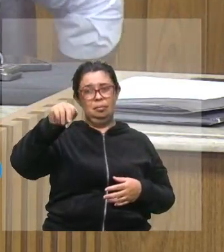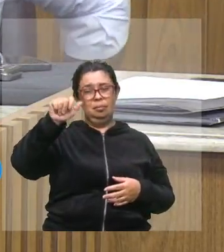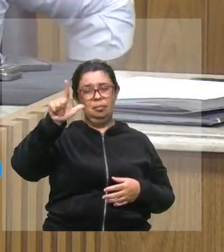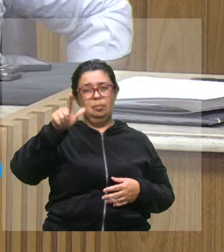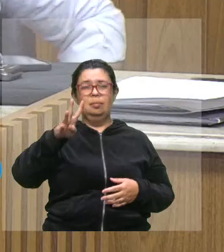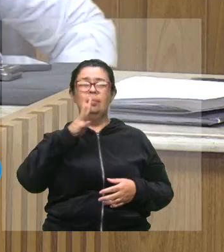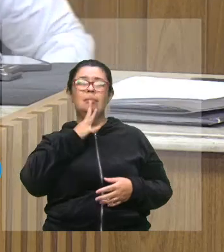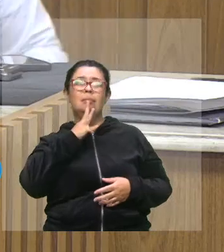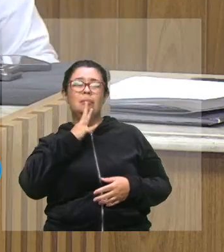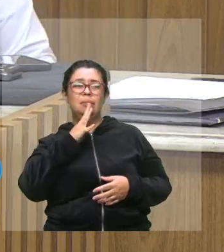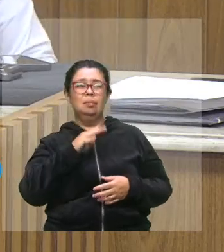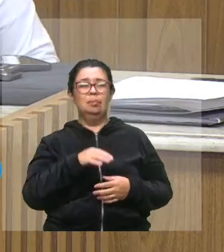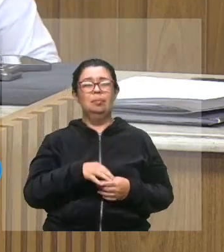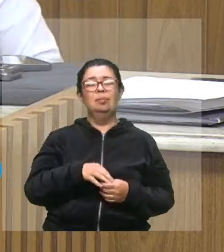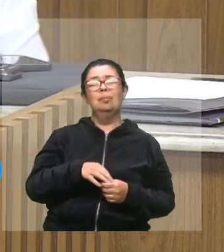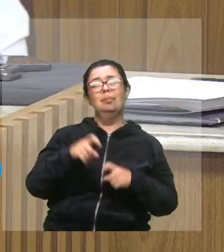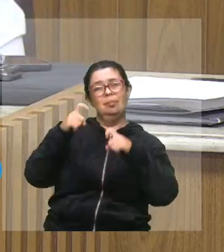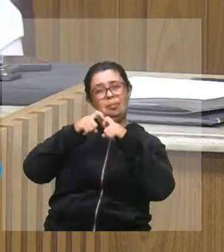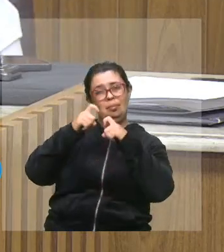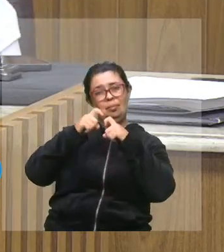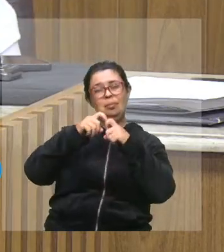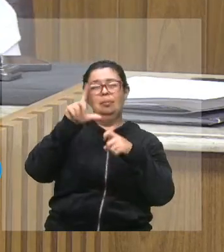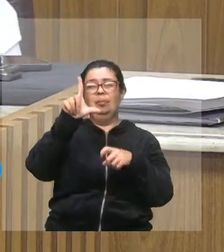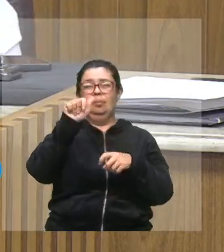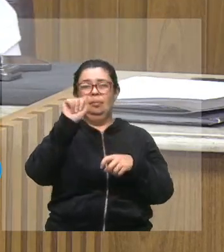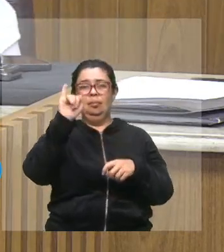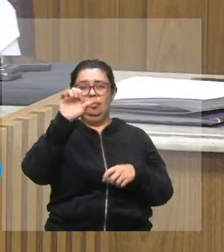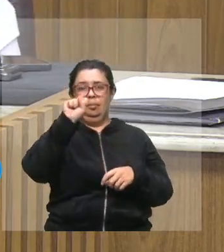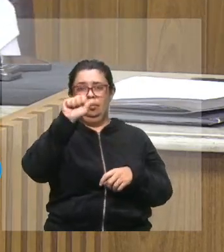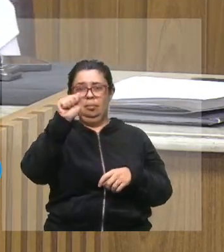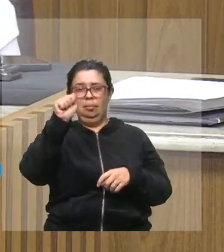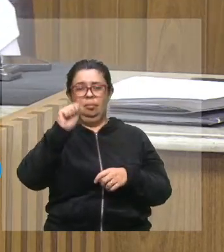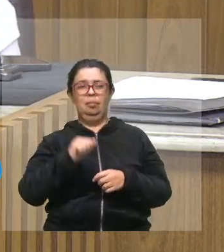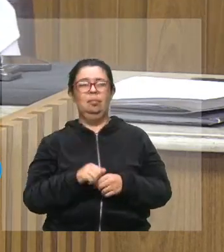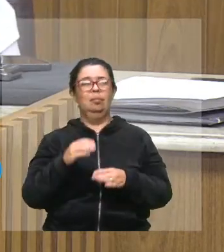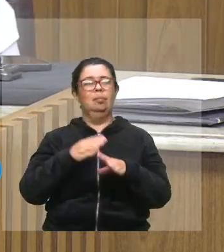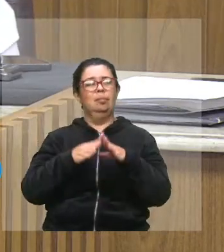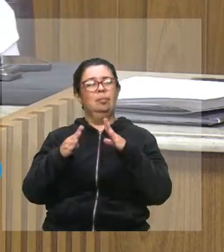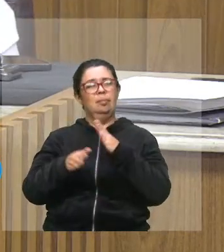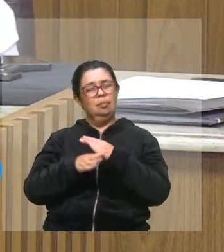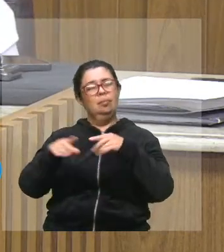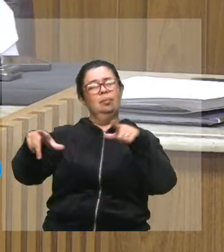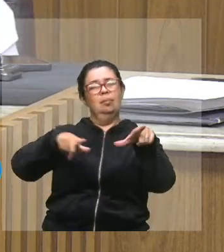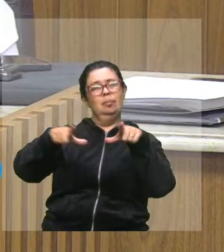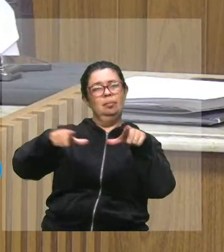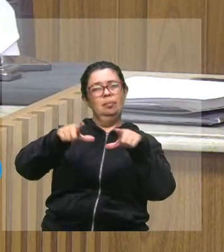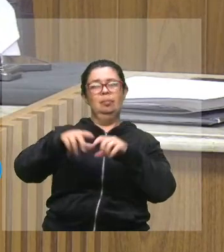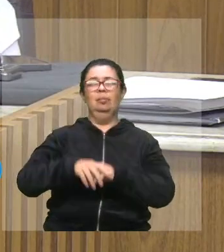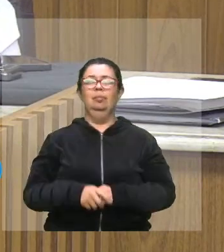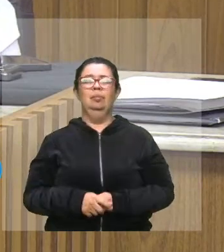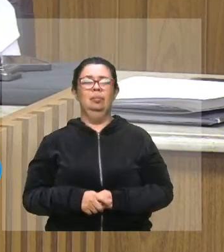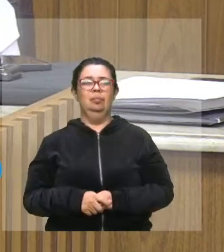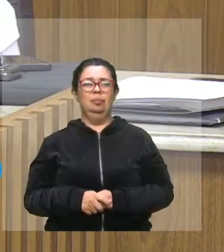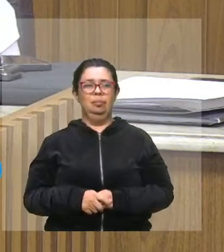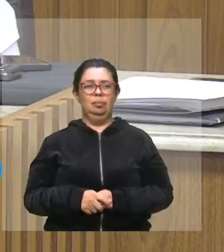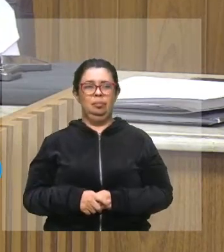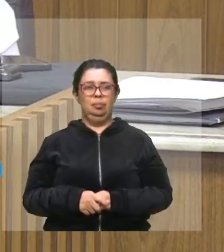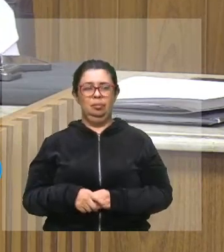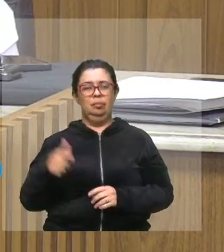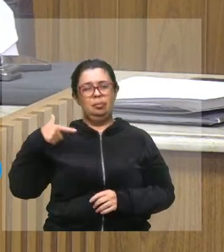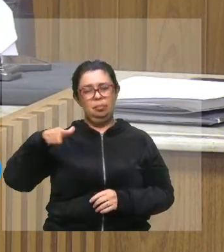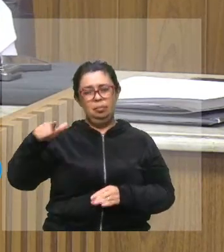conhecemos a doutora Laysa. A doutora Laysa, com toda a sua dedicação, atendiam a